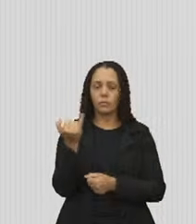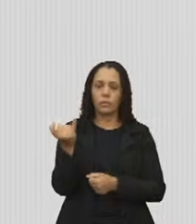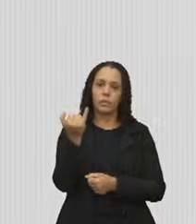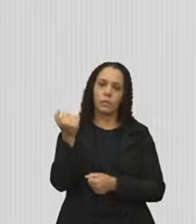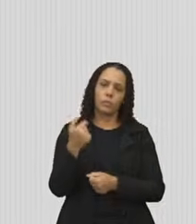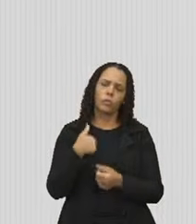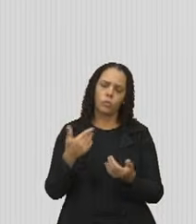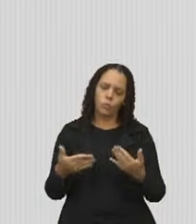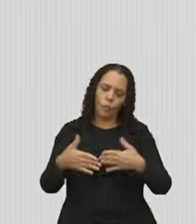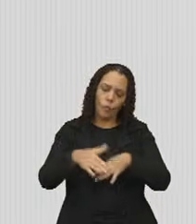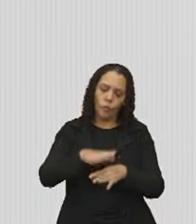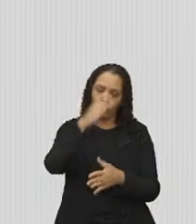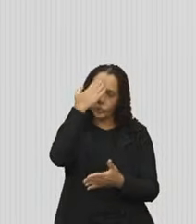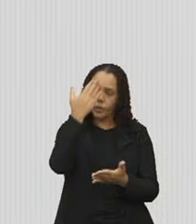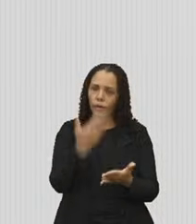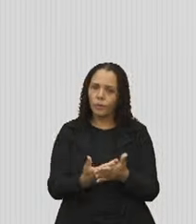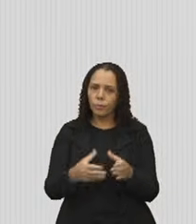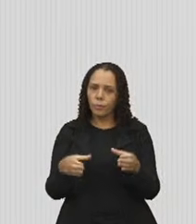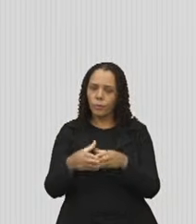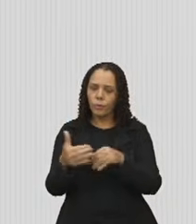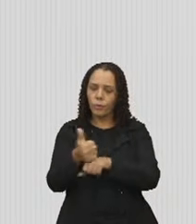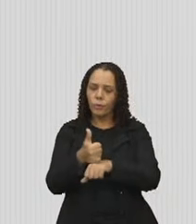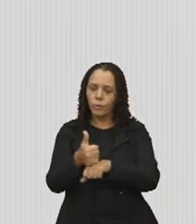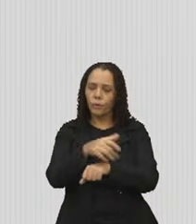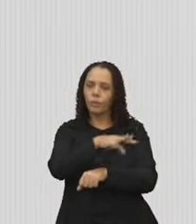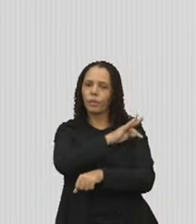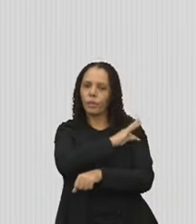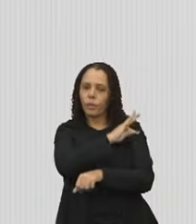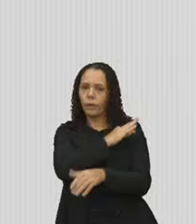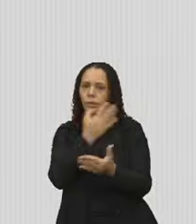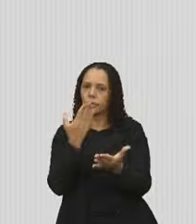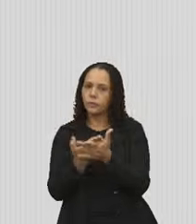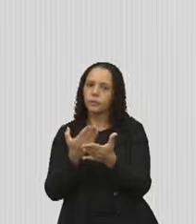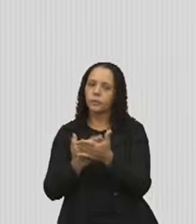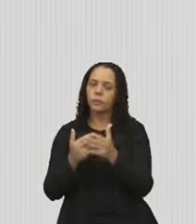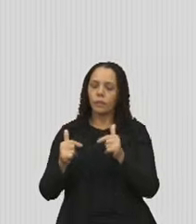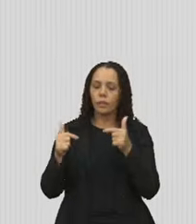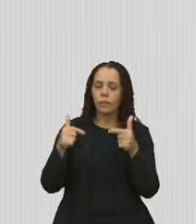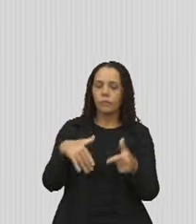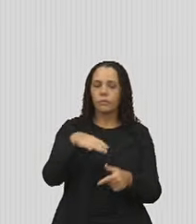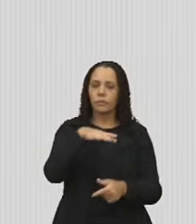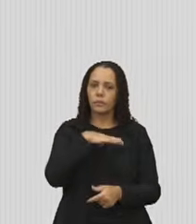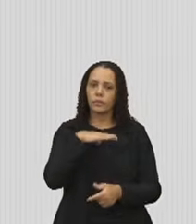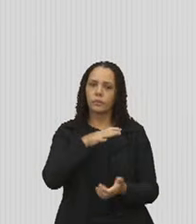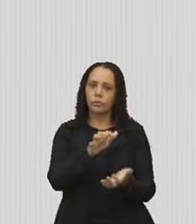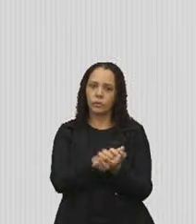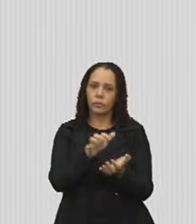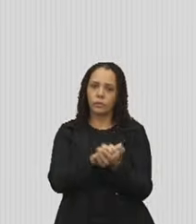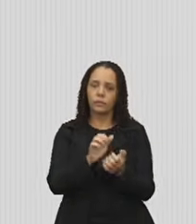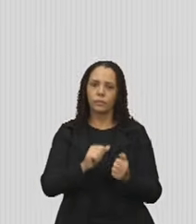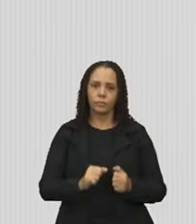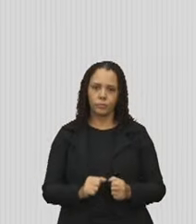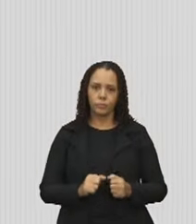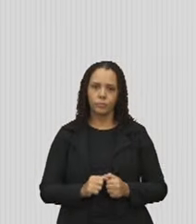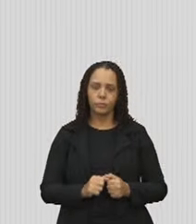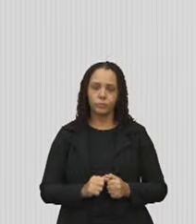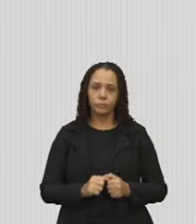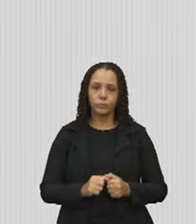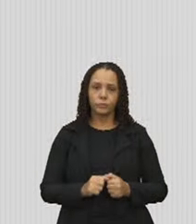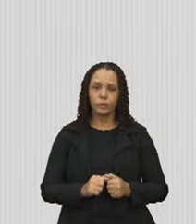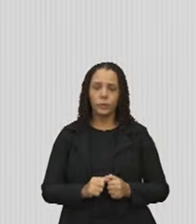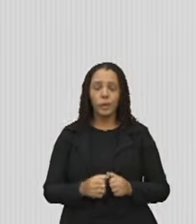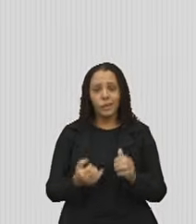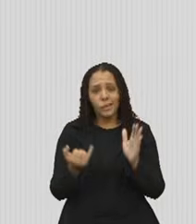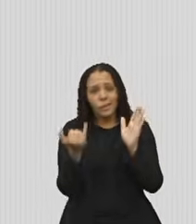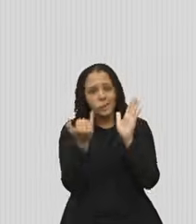humilde e acreditar nos técnicos que fizeram os estudos em defesa do município de Jacareí. Não é gostoso falar da palavra imposto,